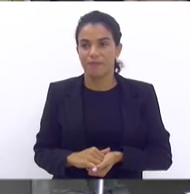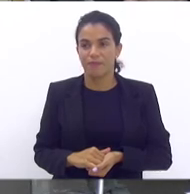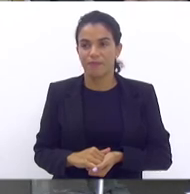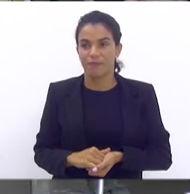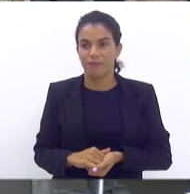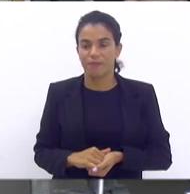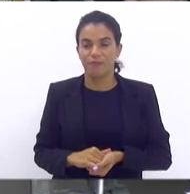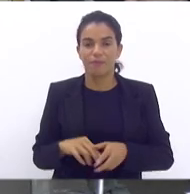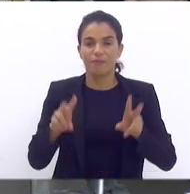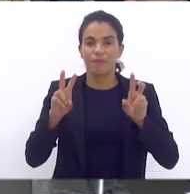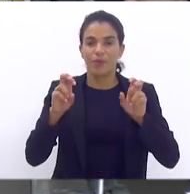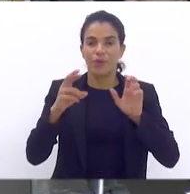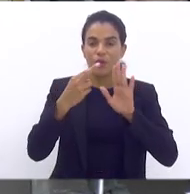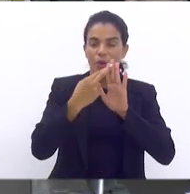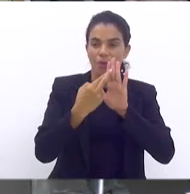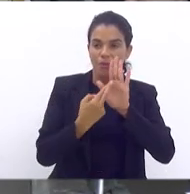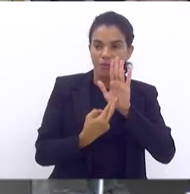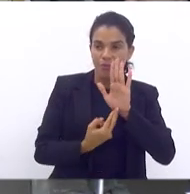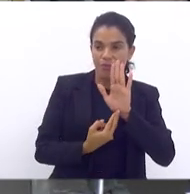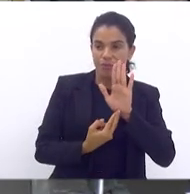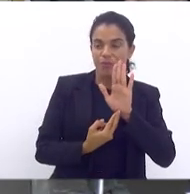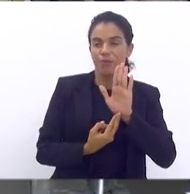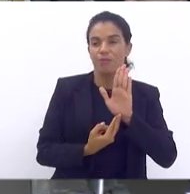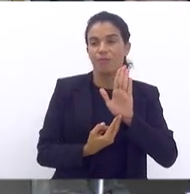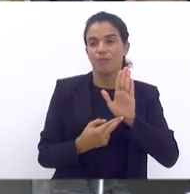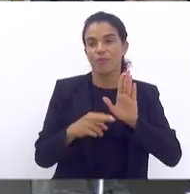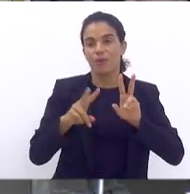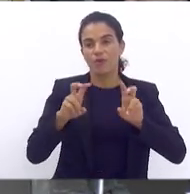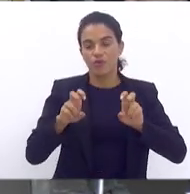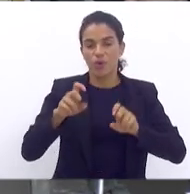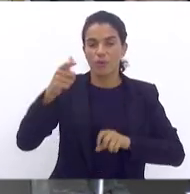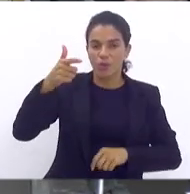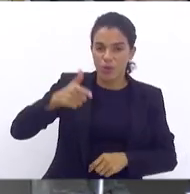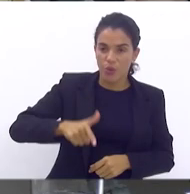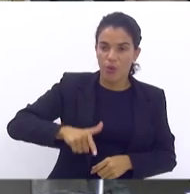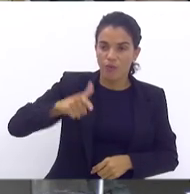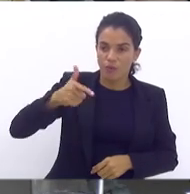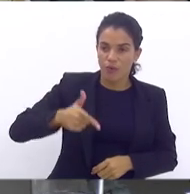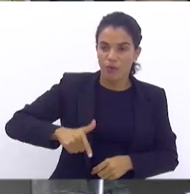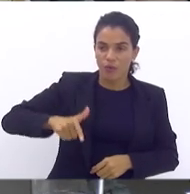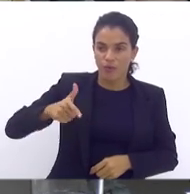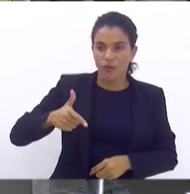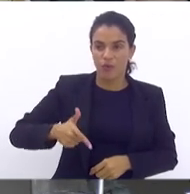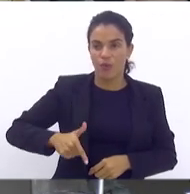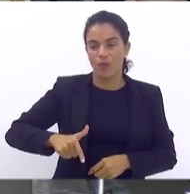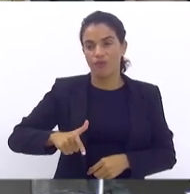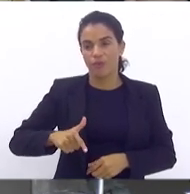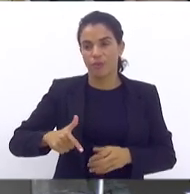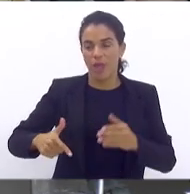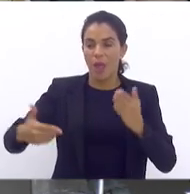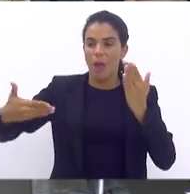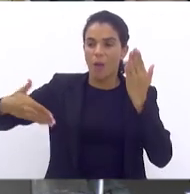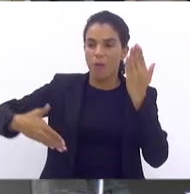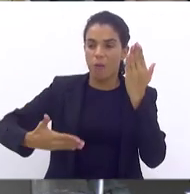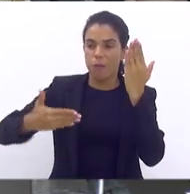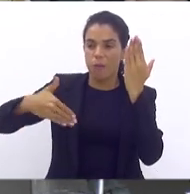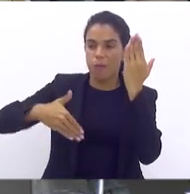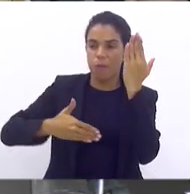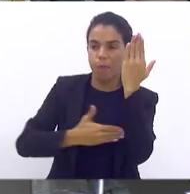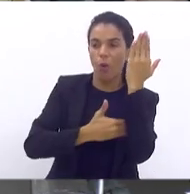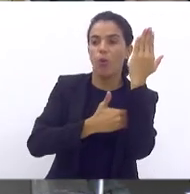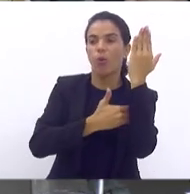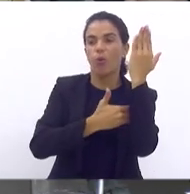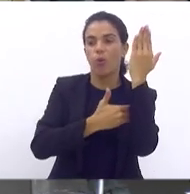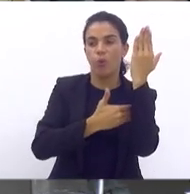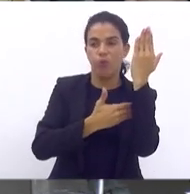a questão das normas, das normães, diante dos repetidos e segmentados fatos de embarcações sossobradas ou